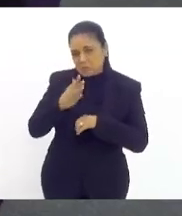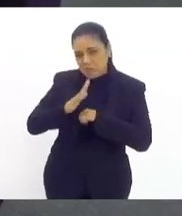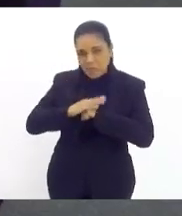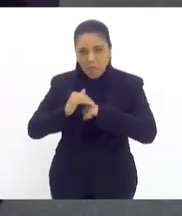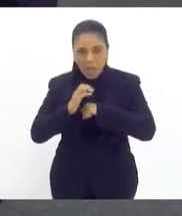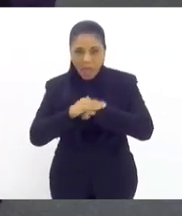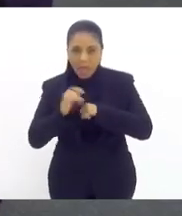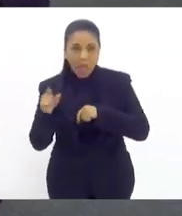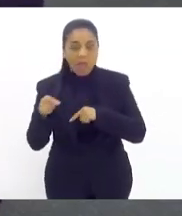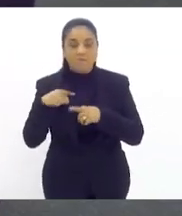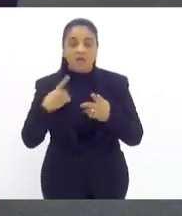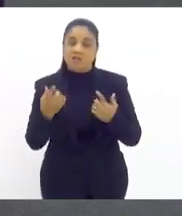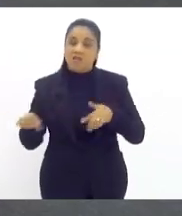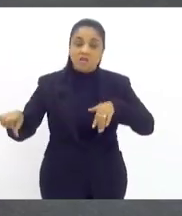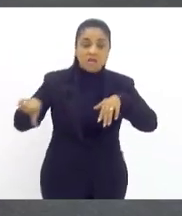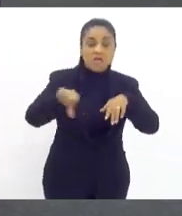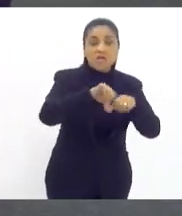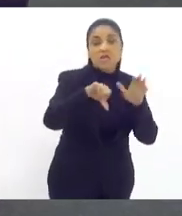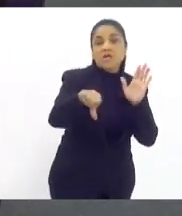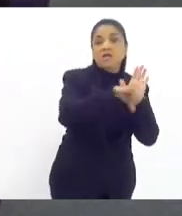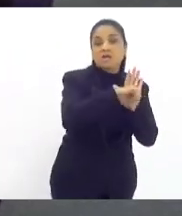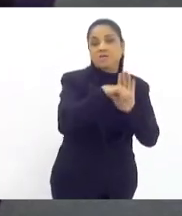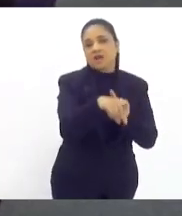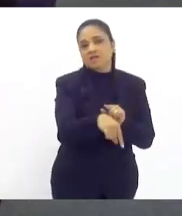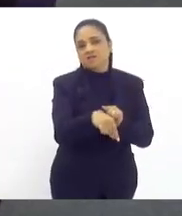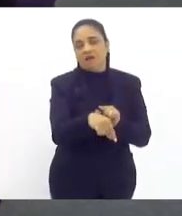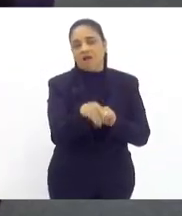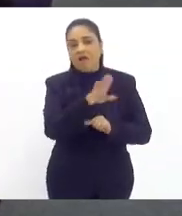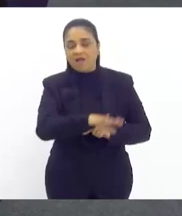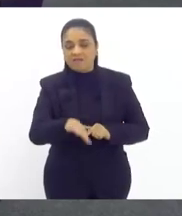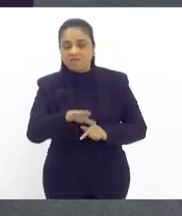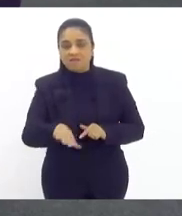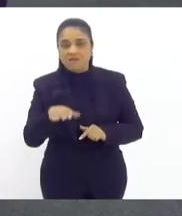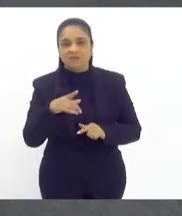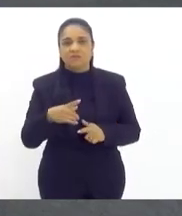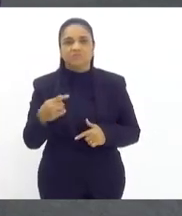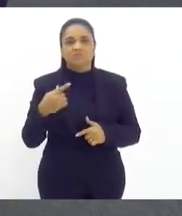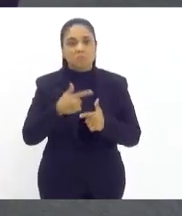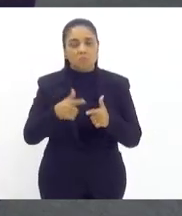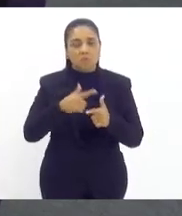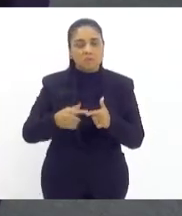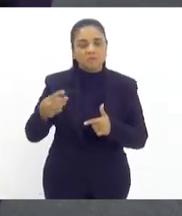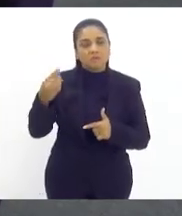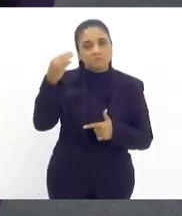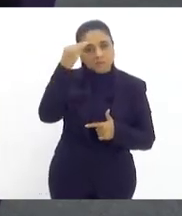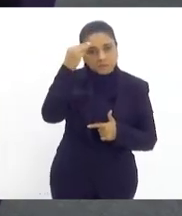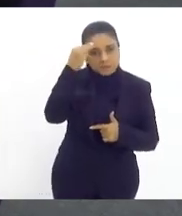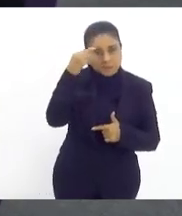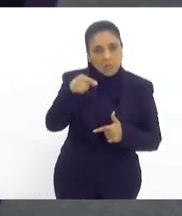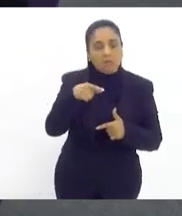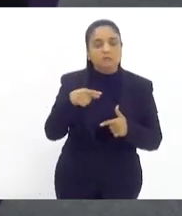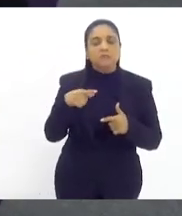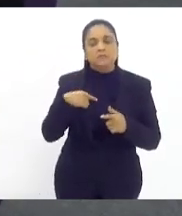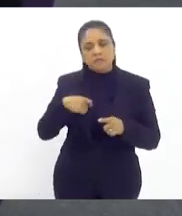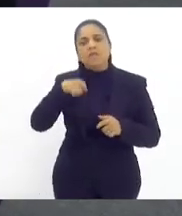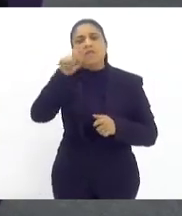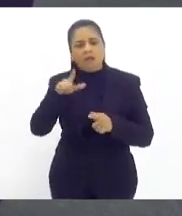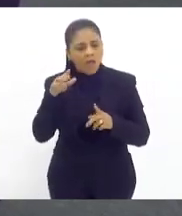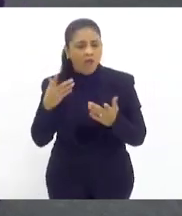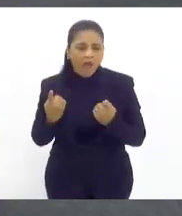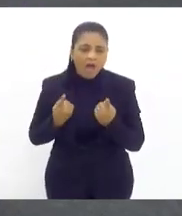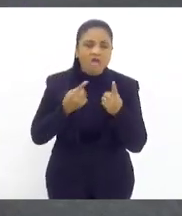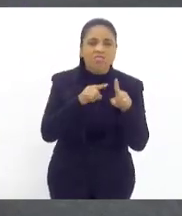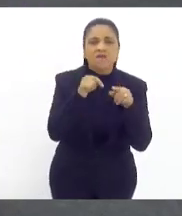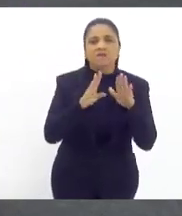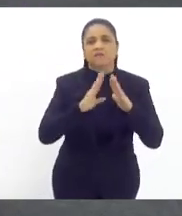criminalizar as crianças com problema de saúde mental quem está atacando as escolas tem que responder criminalmente sim esses